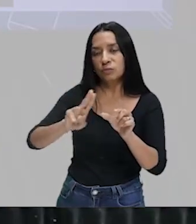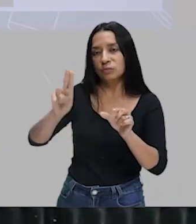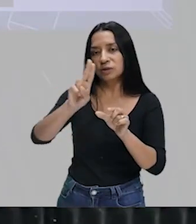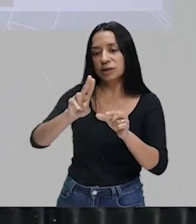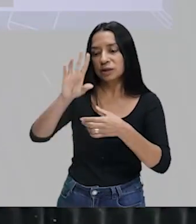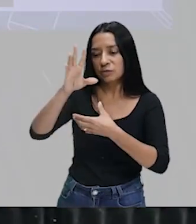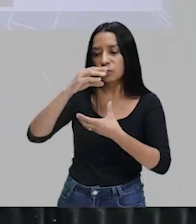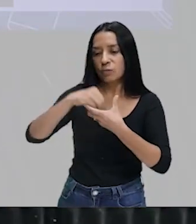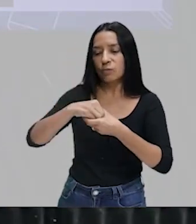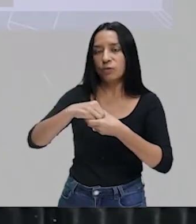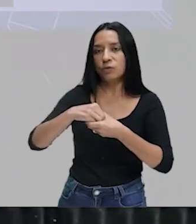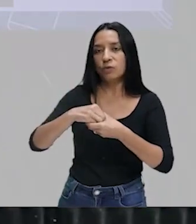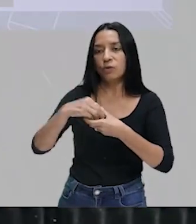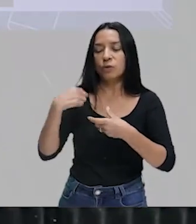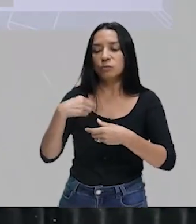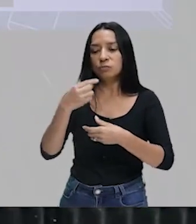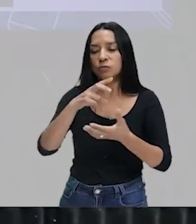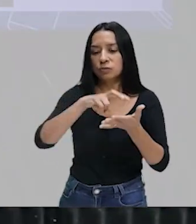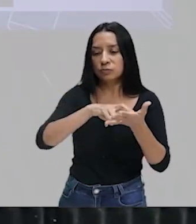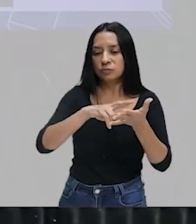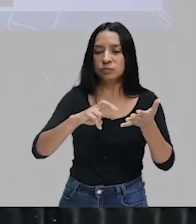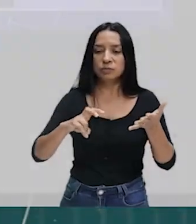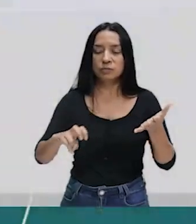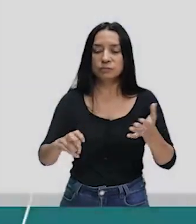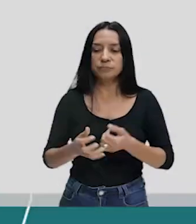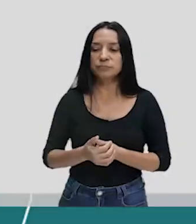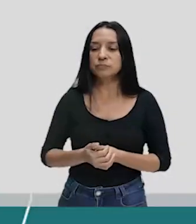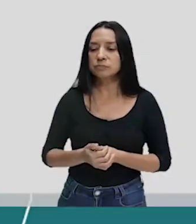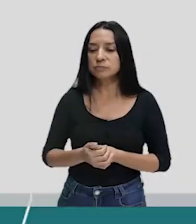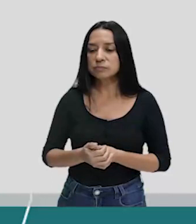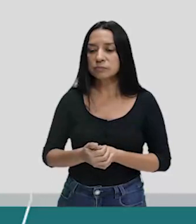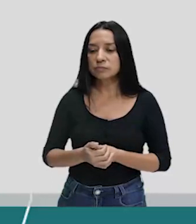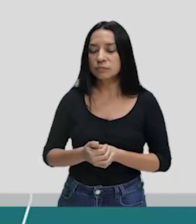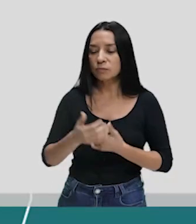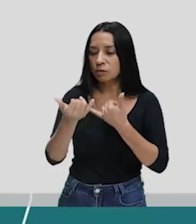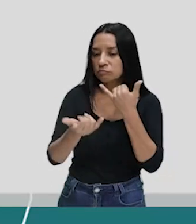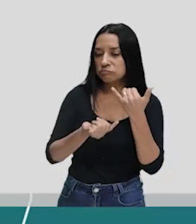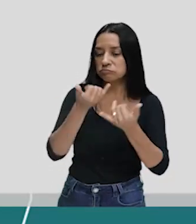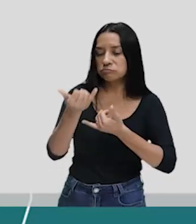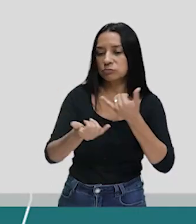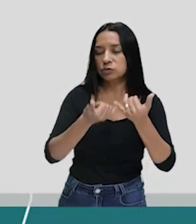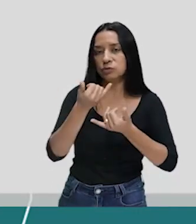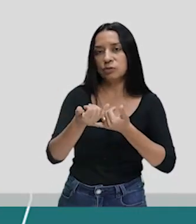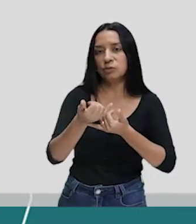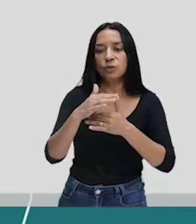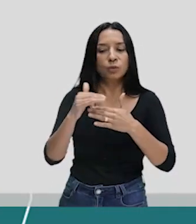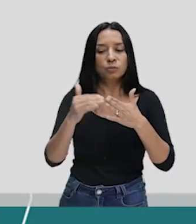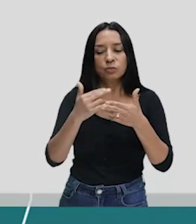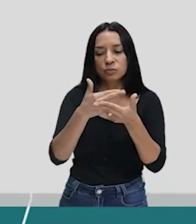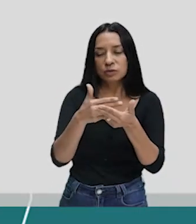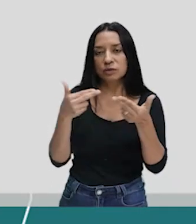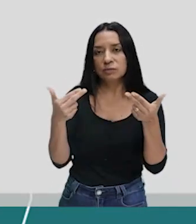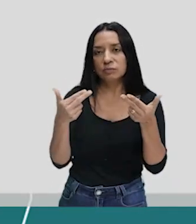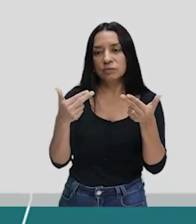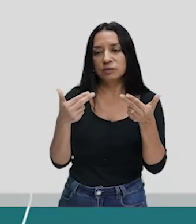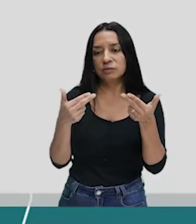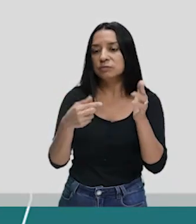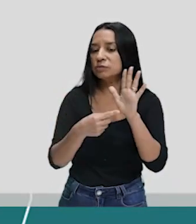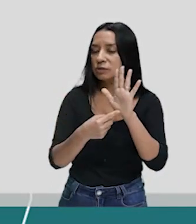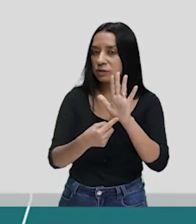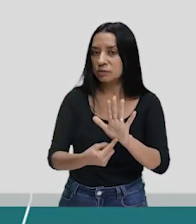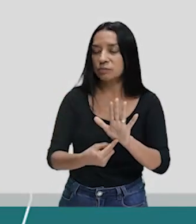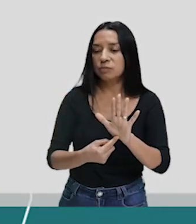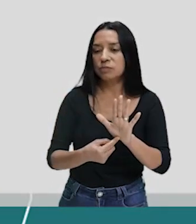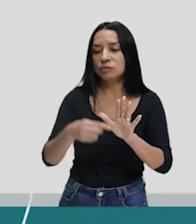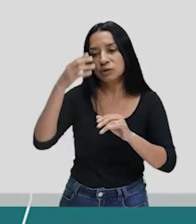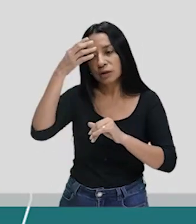no nosso vocabulário. Nos eletrônicos, nos jogos. Então, todos esses elementos que remetem um pouco